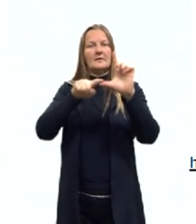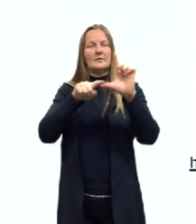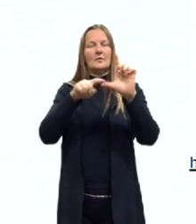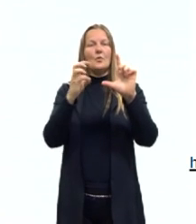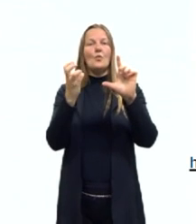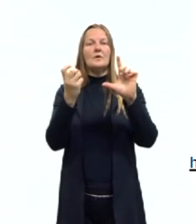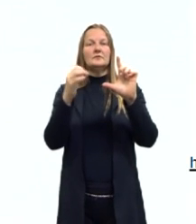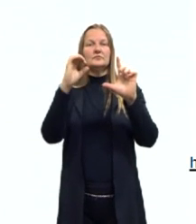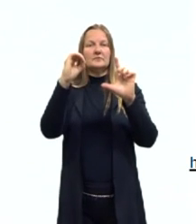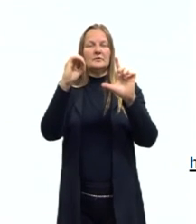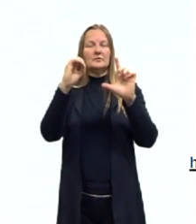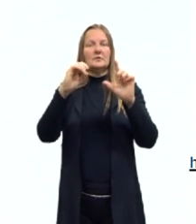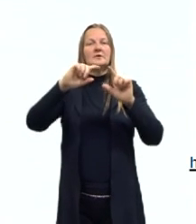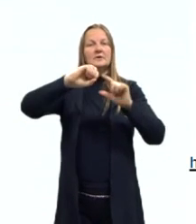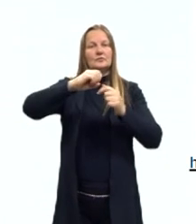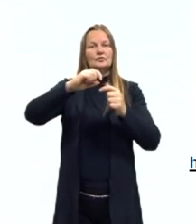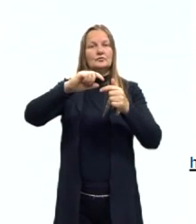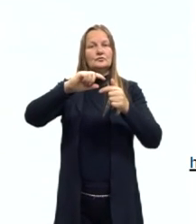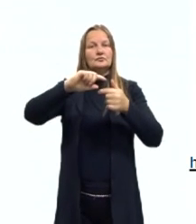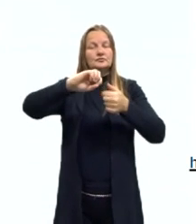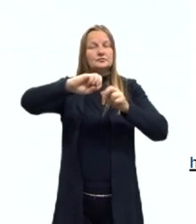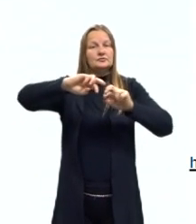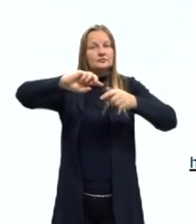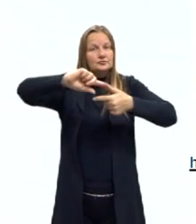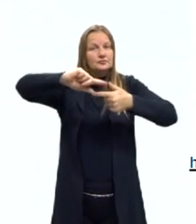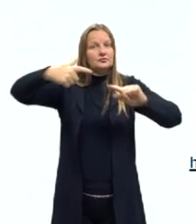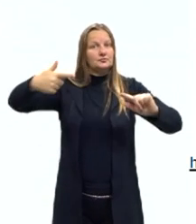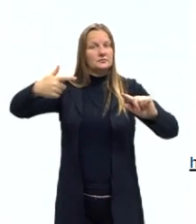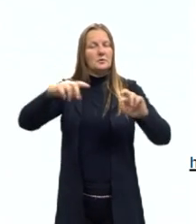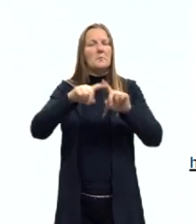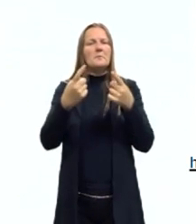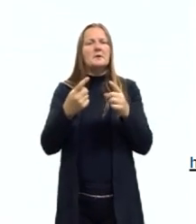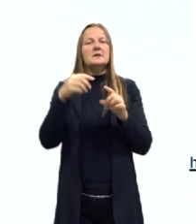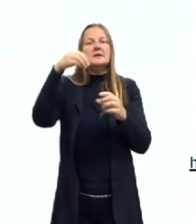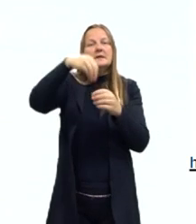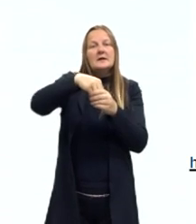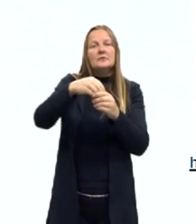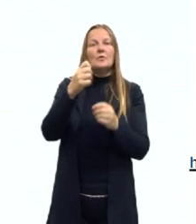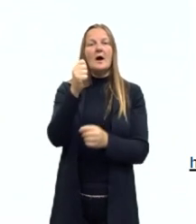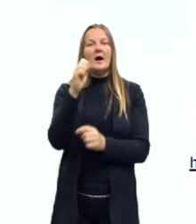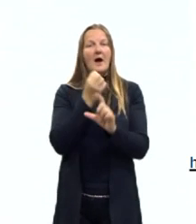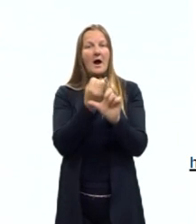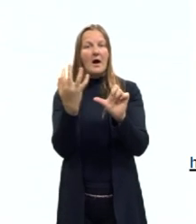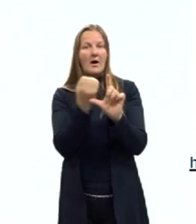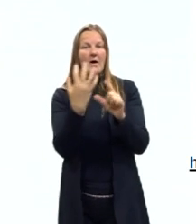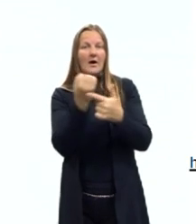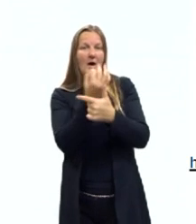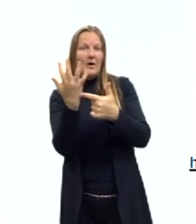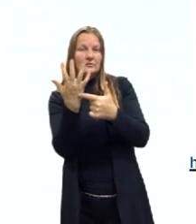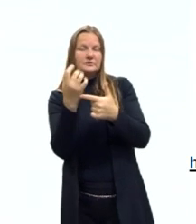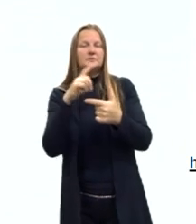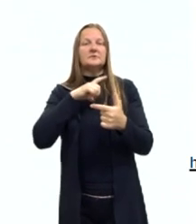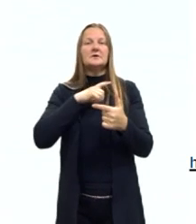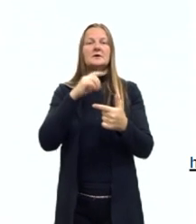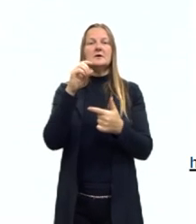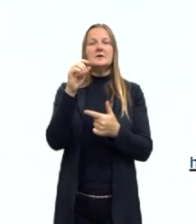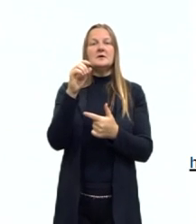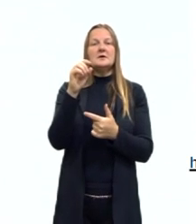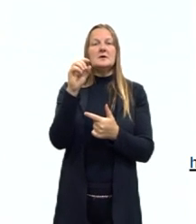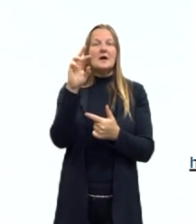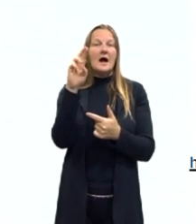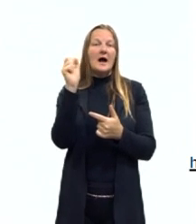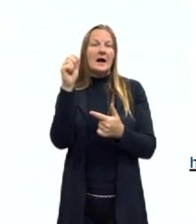para a geometria e são quantificados em radianos na álgebra que é uma relação matemática